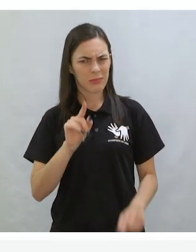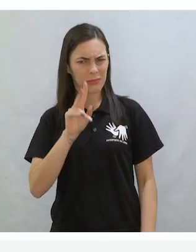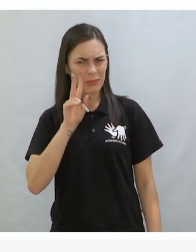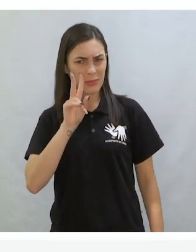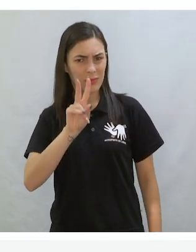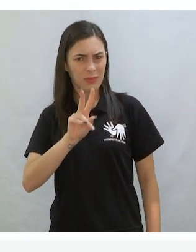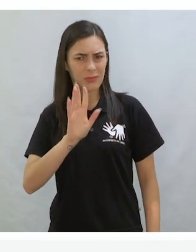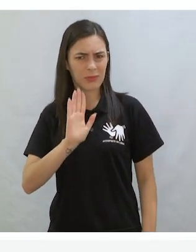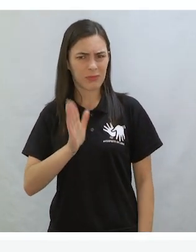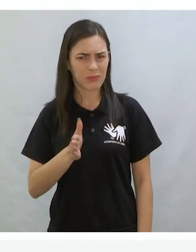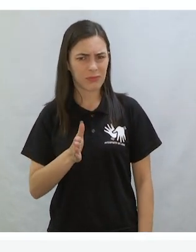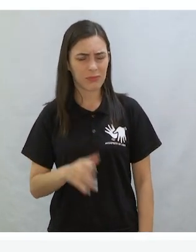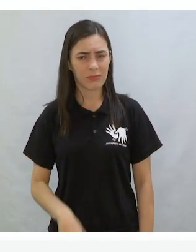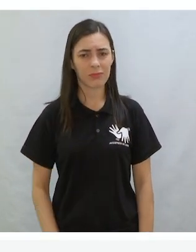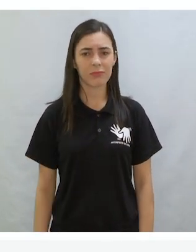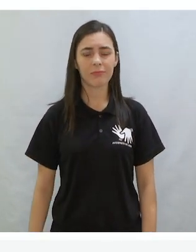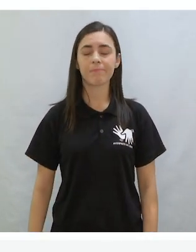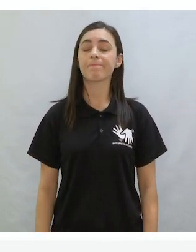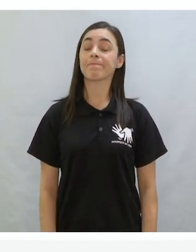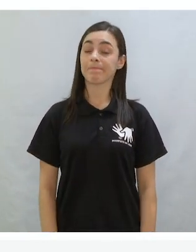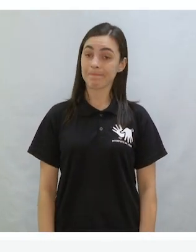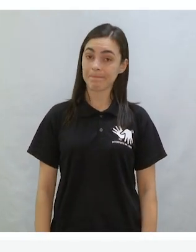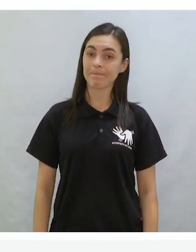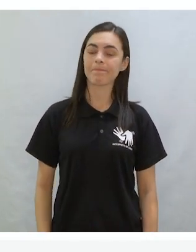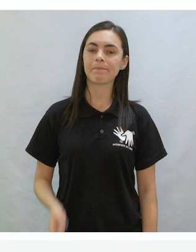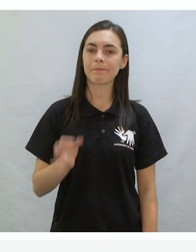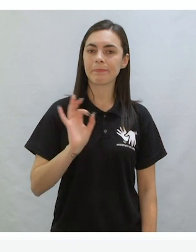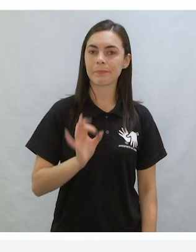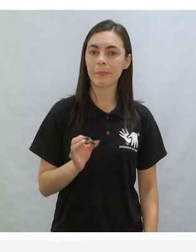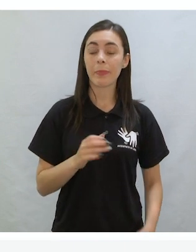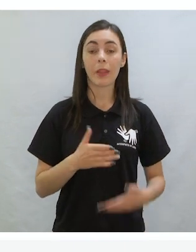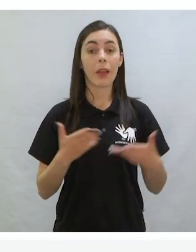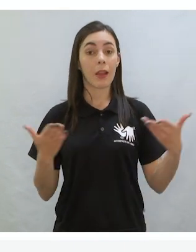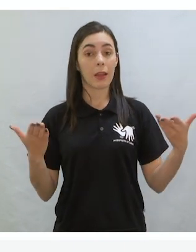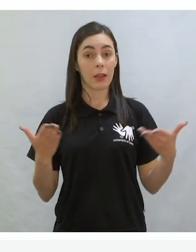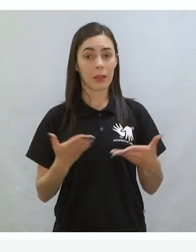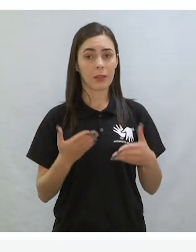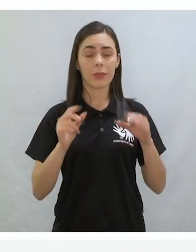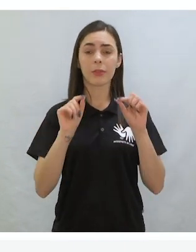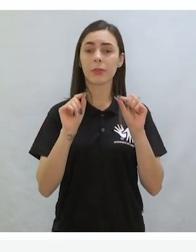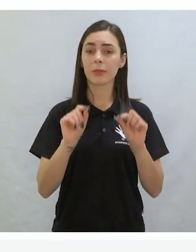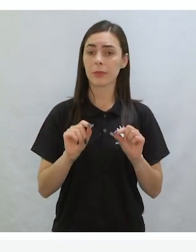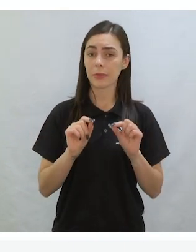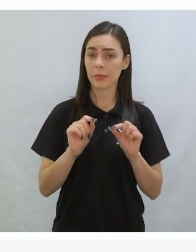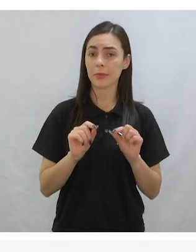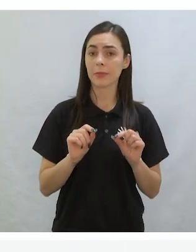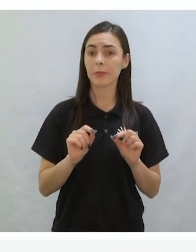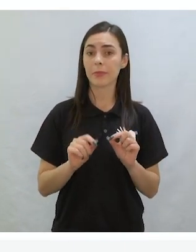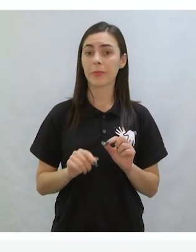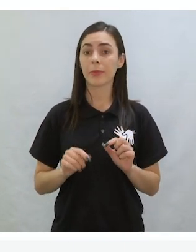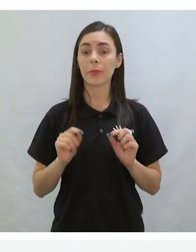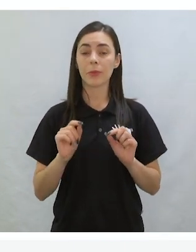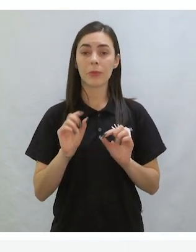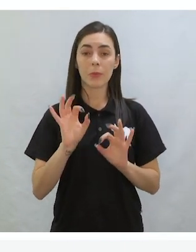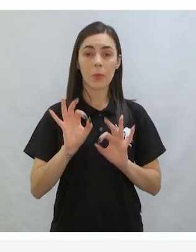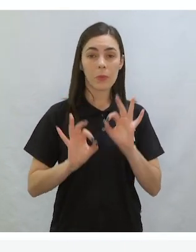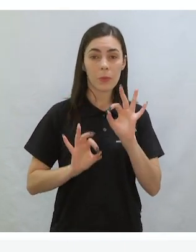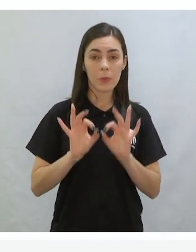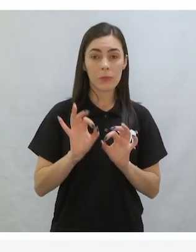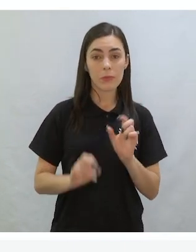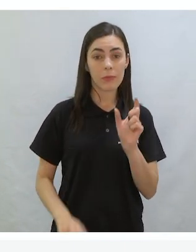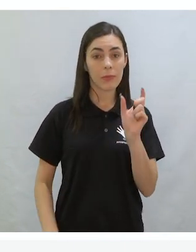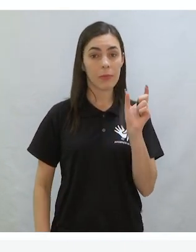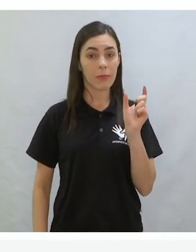aquela? Você já viu que imagem é? Muito bem. Só que agora nós vamos formar